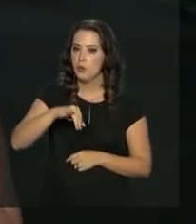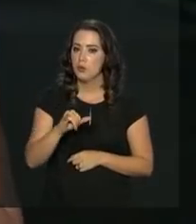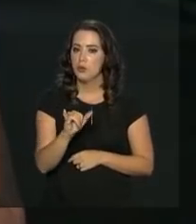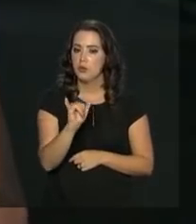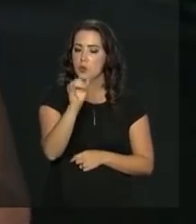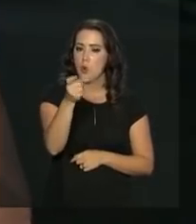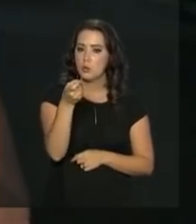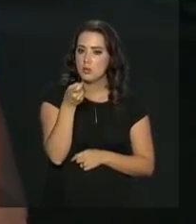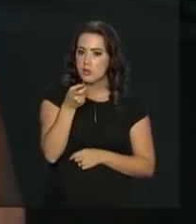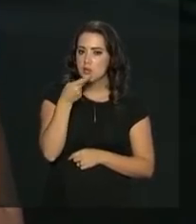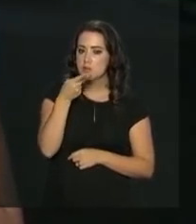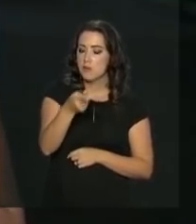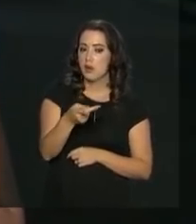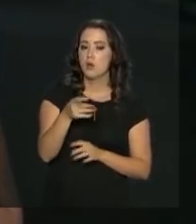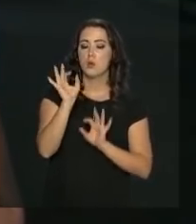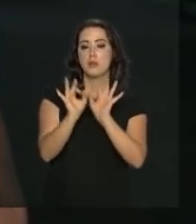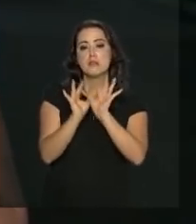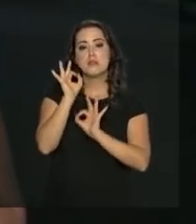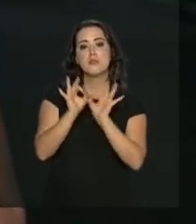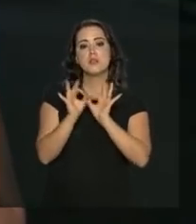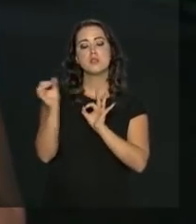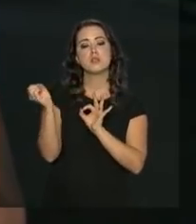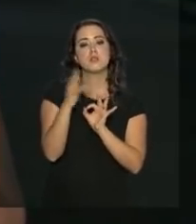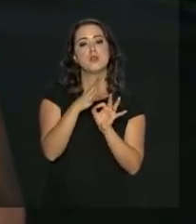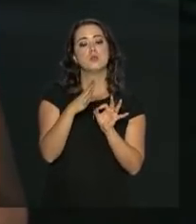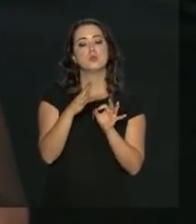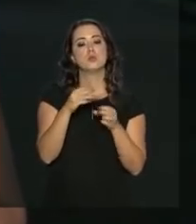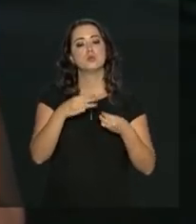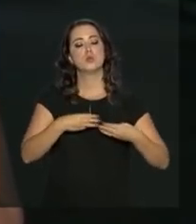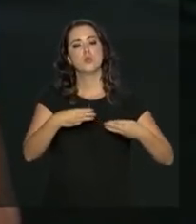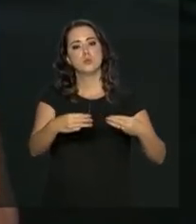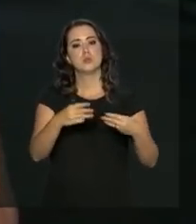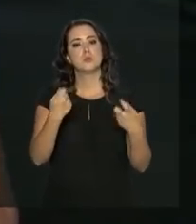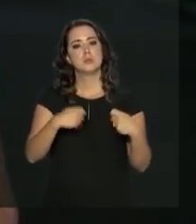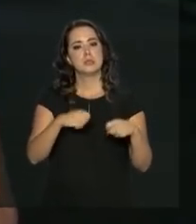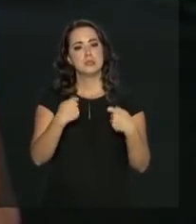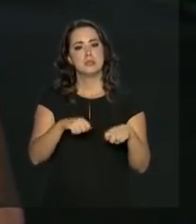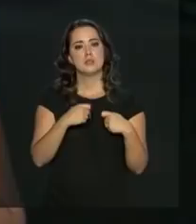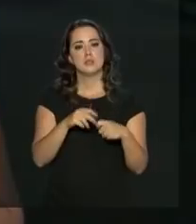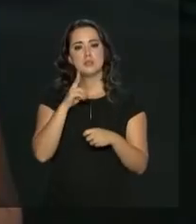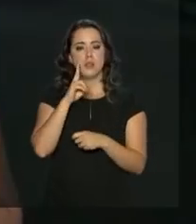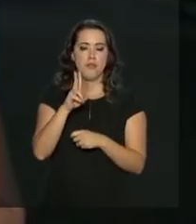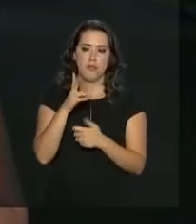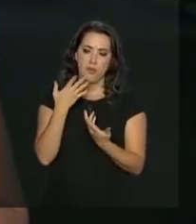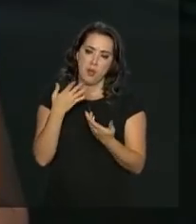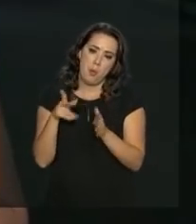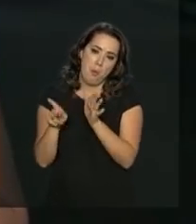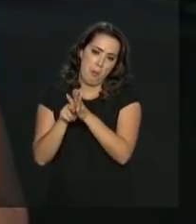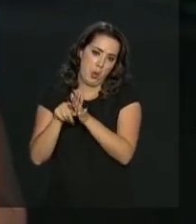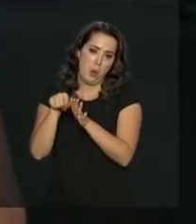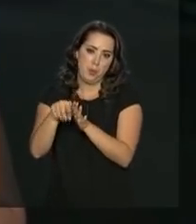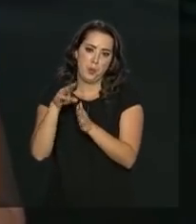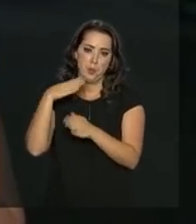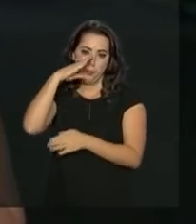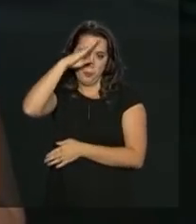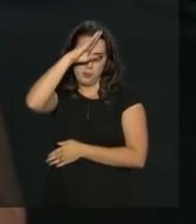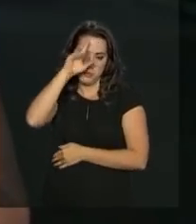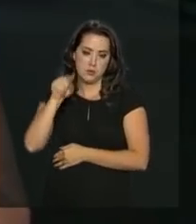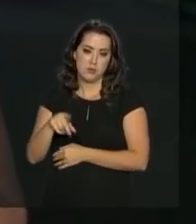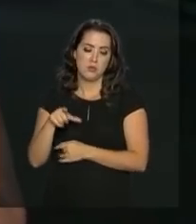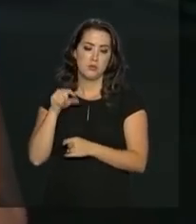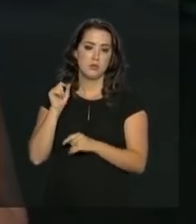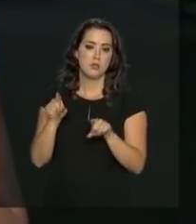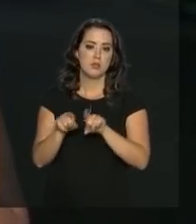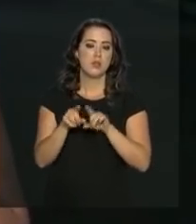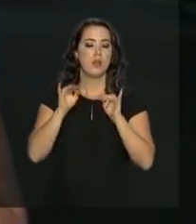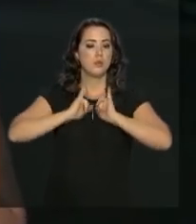que essa definição do desenho do novo ministério depende do próprio presidente eleito e a expectativa é de que